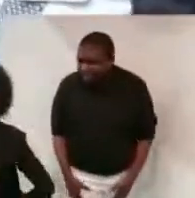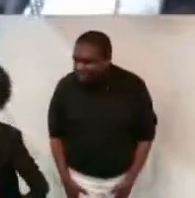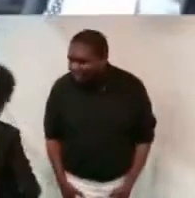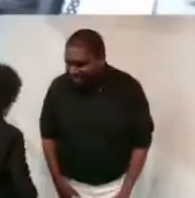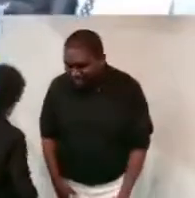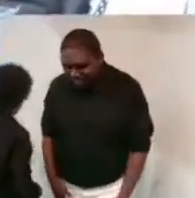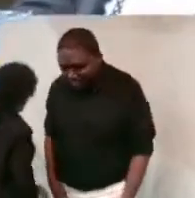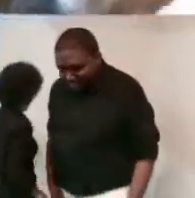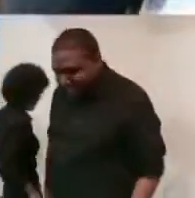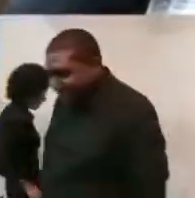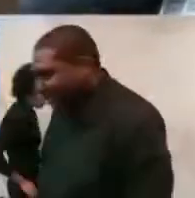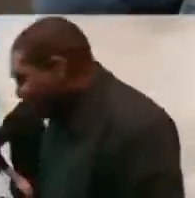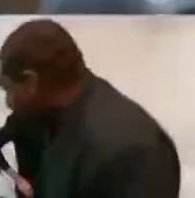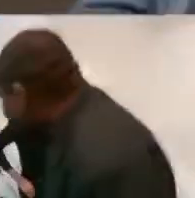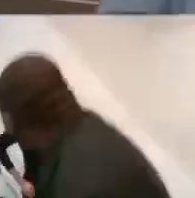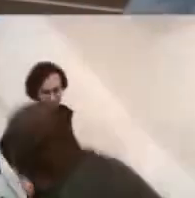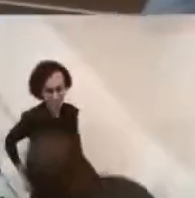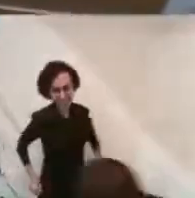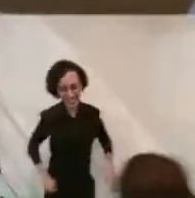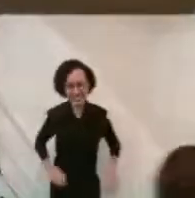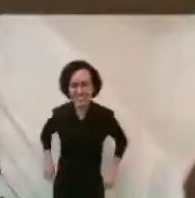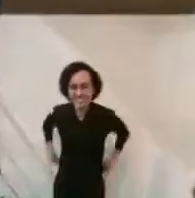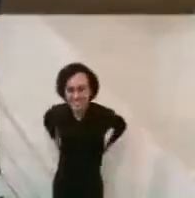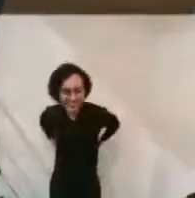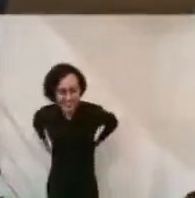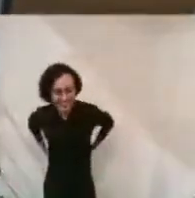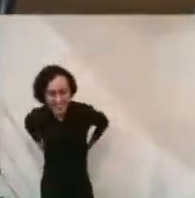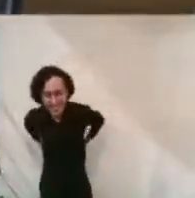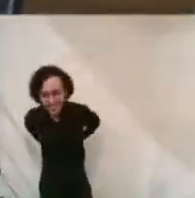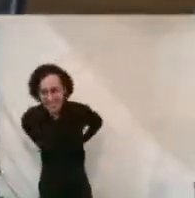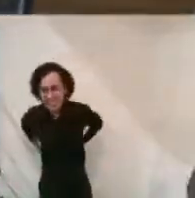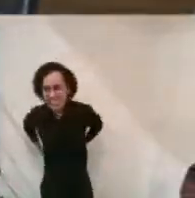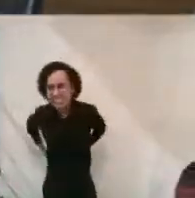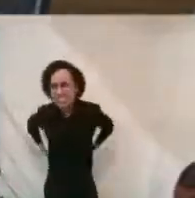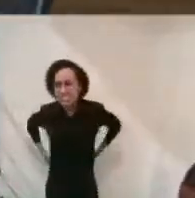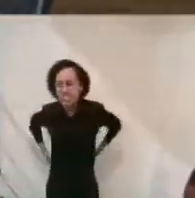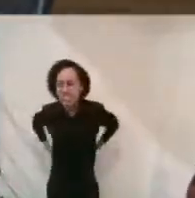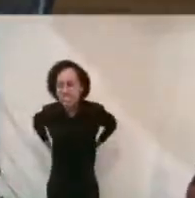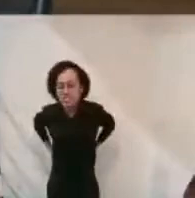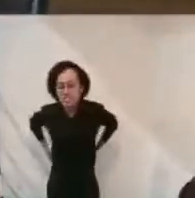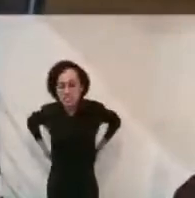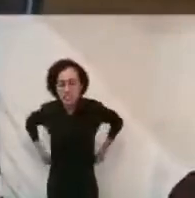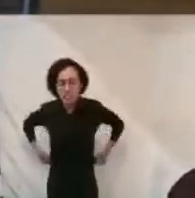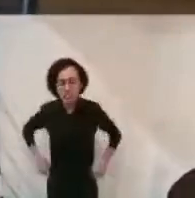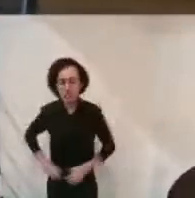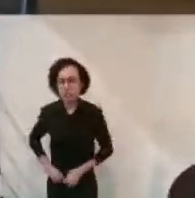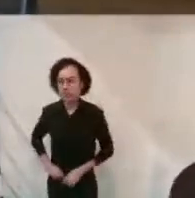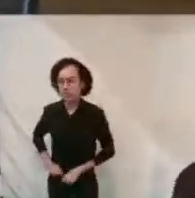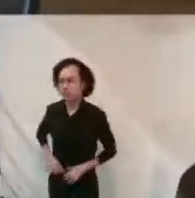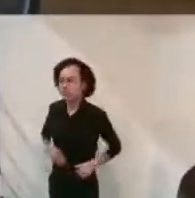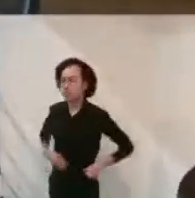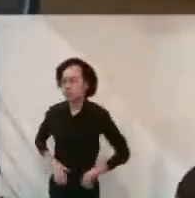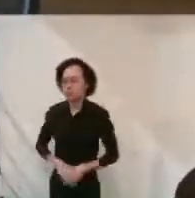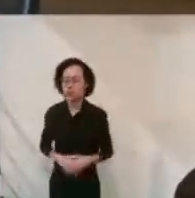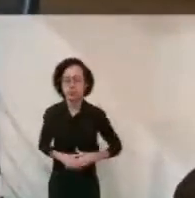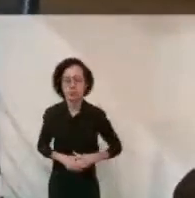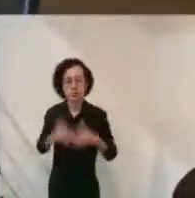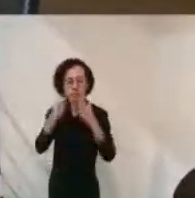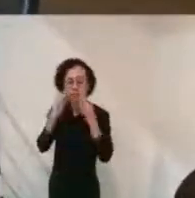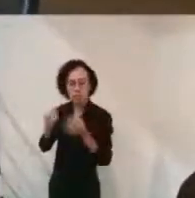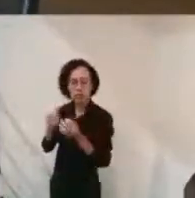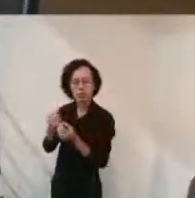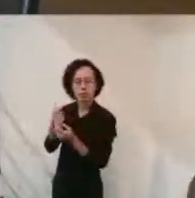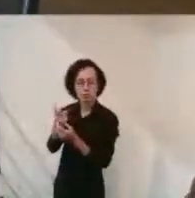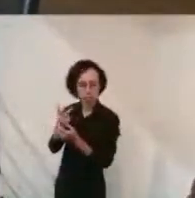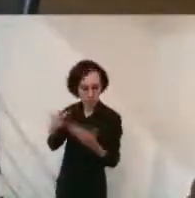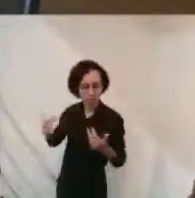Doutora Alexandra, nós agradecemos imensamente, principalmente que esse ponto você chama atenção para uma coisa que eu considero essencial, que são as ações estruturantes